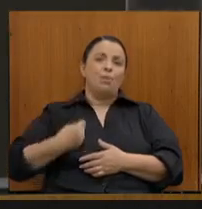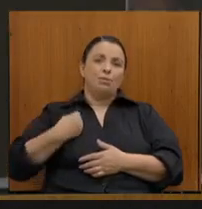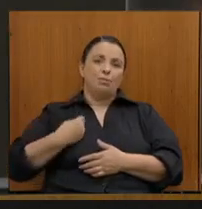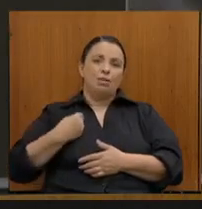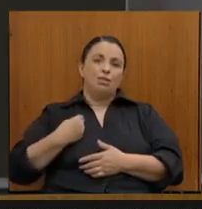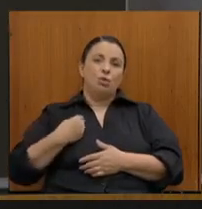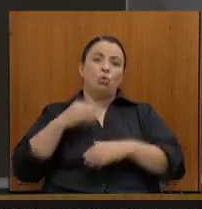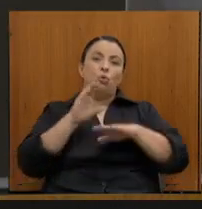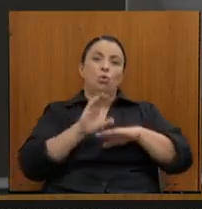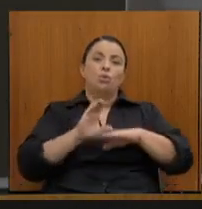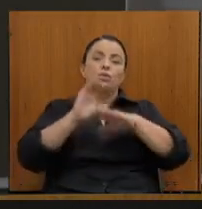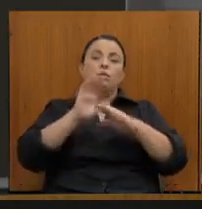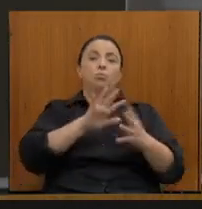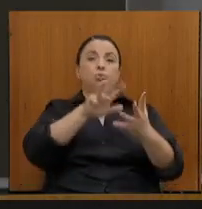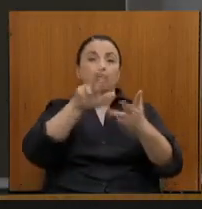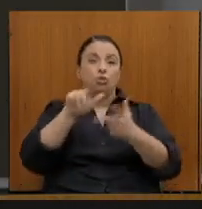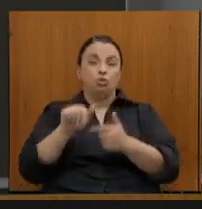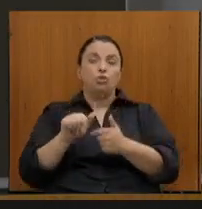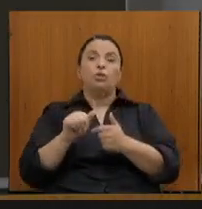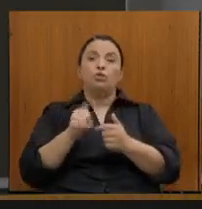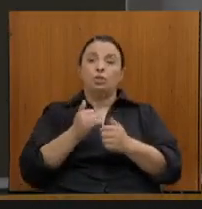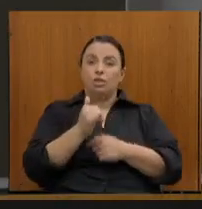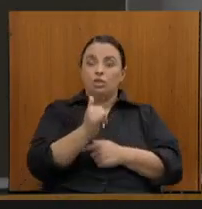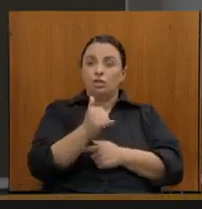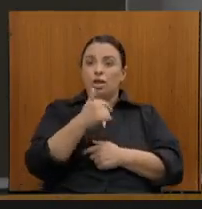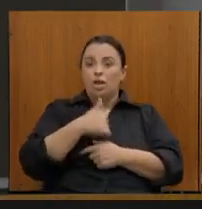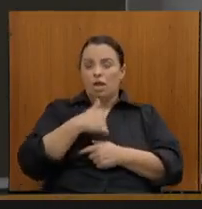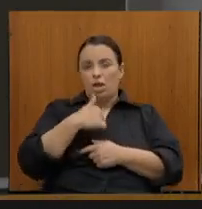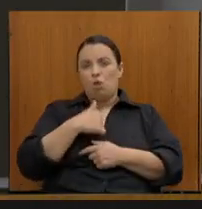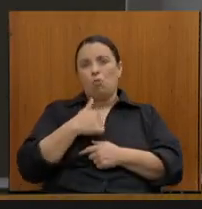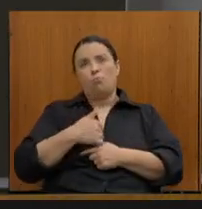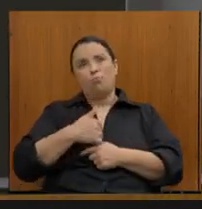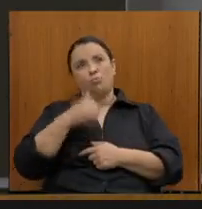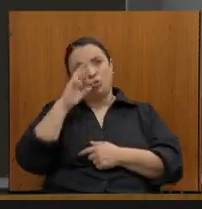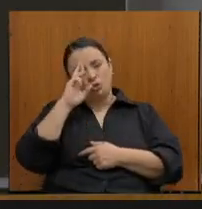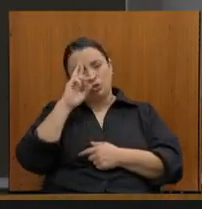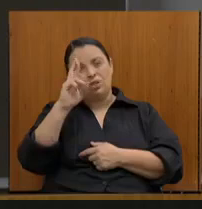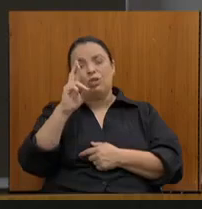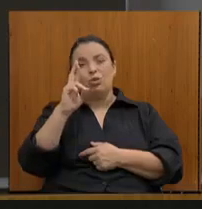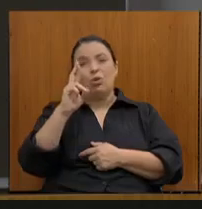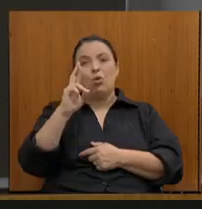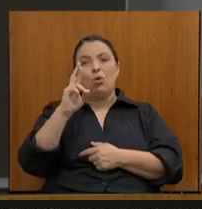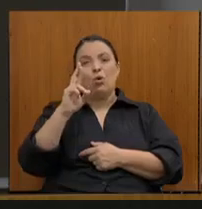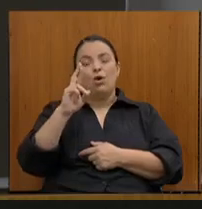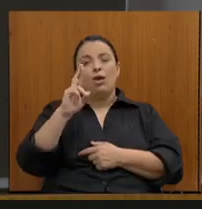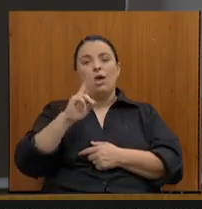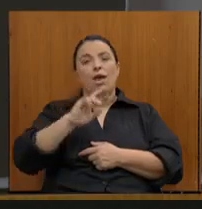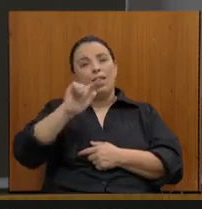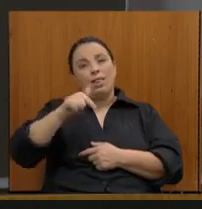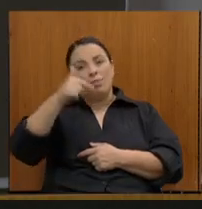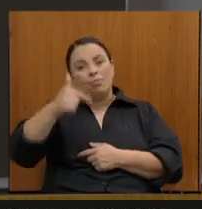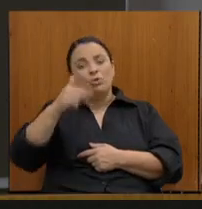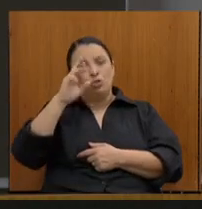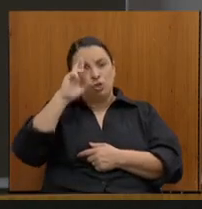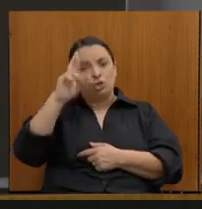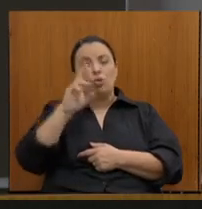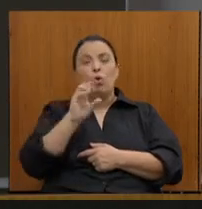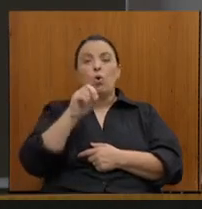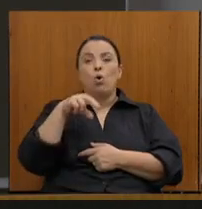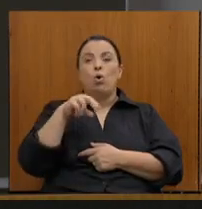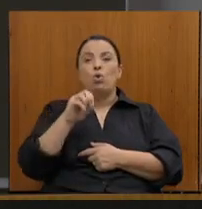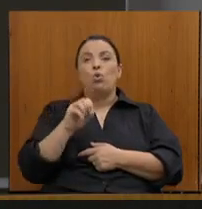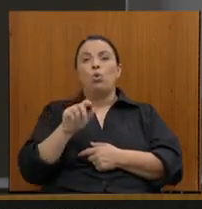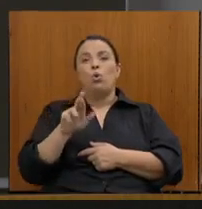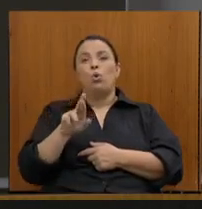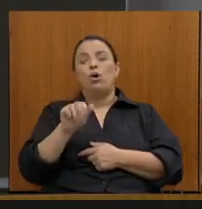onde eu tive a honra de ser diretor e depois diz-me outorgado esse título um de diretor ao no horário e